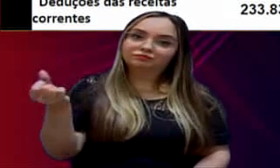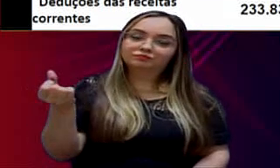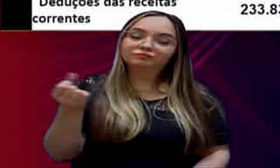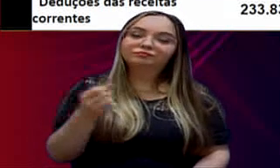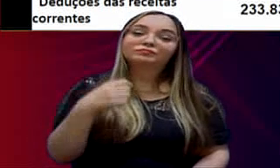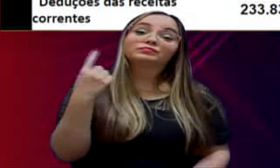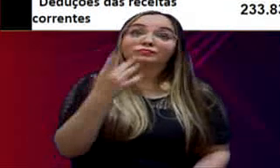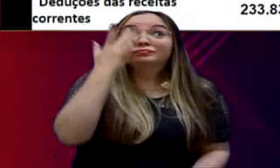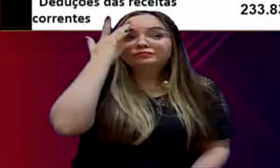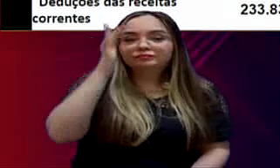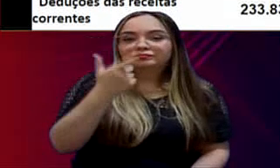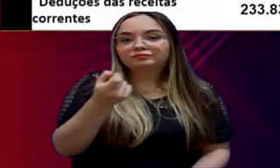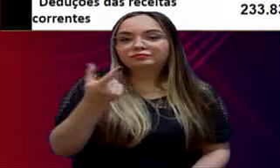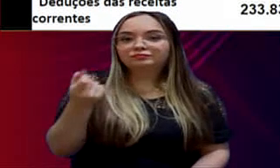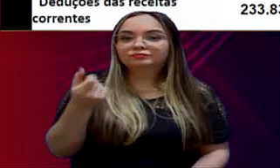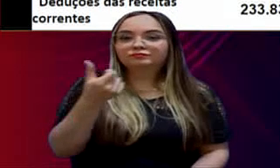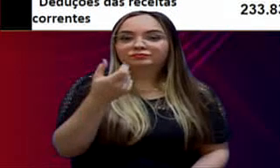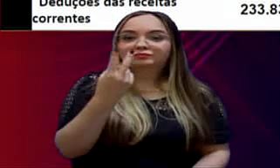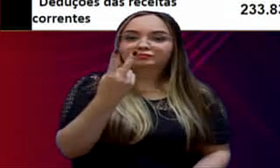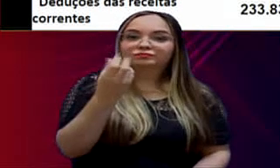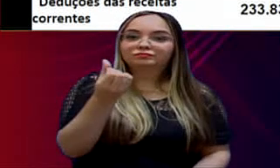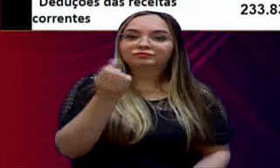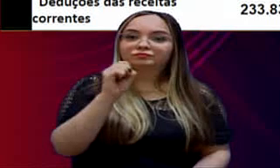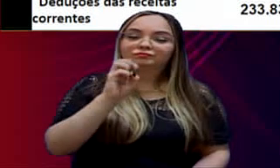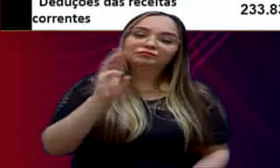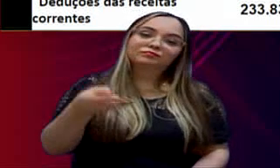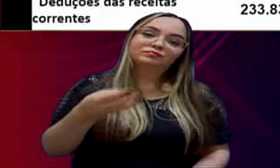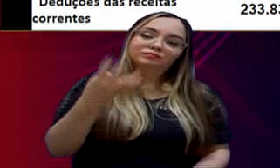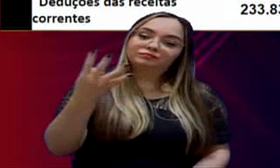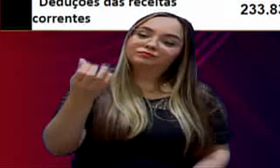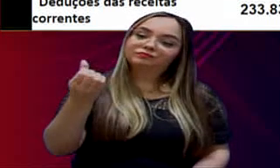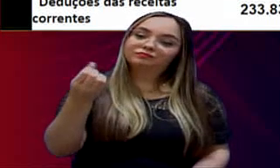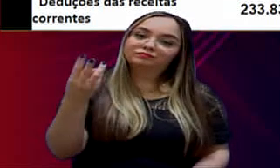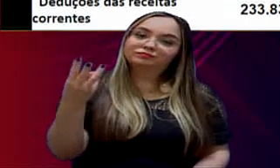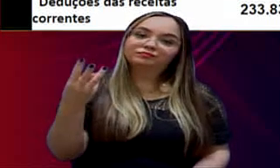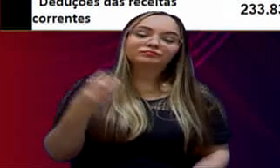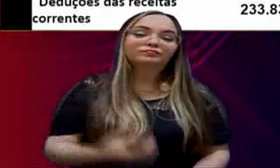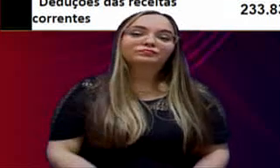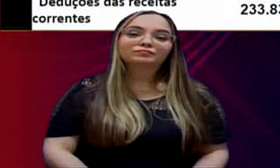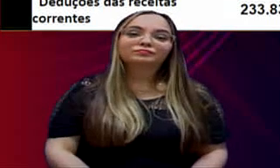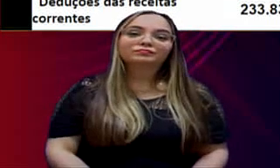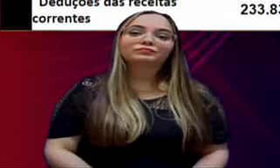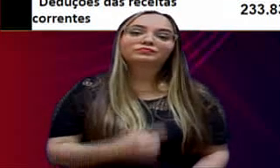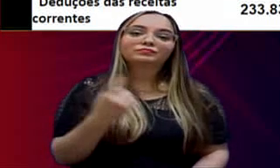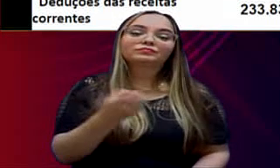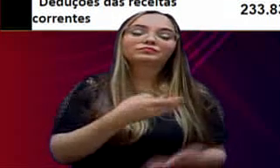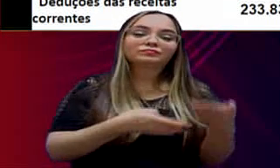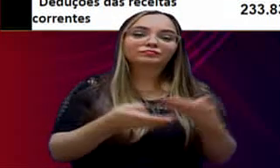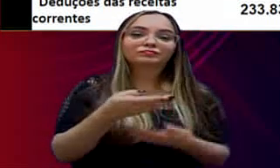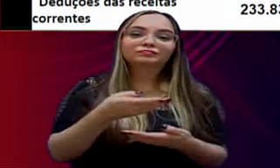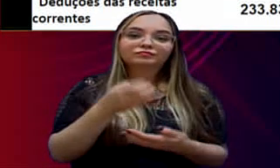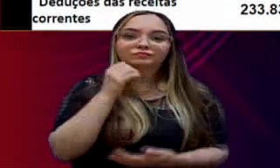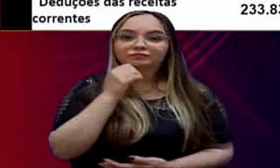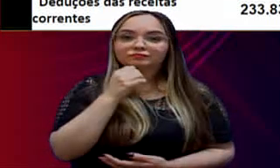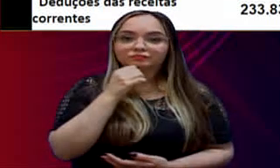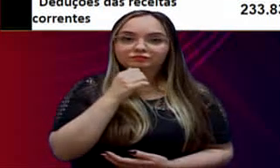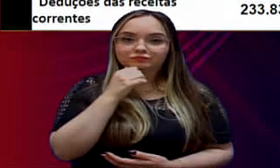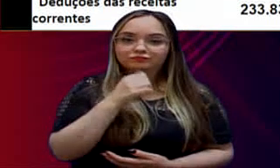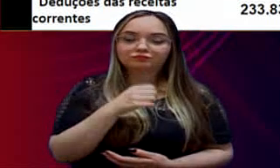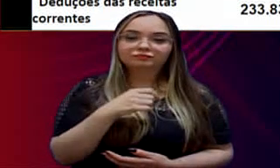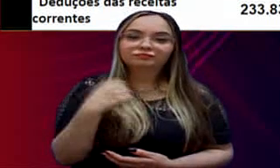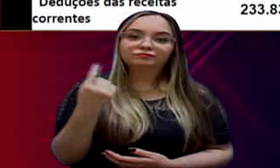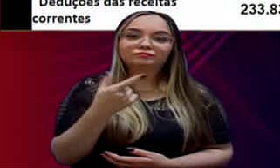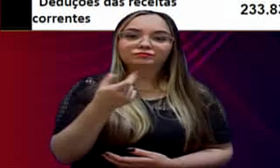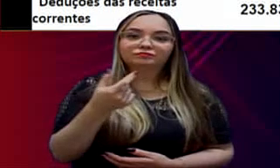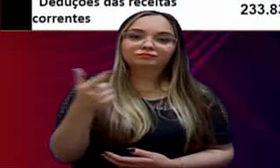2026 de 358 milhões 432 transferências correntes arrecadado em